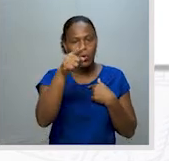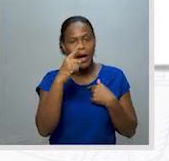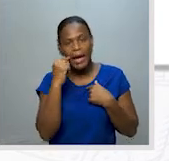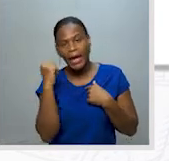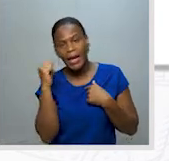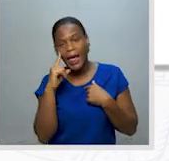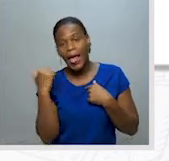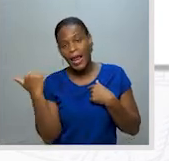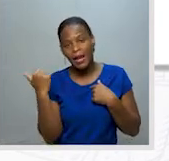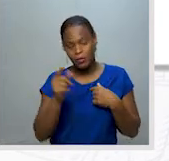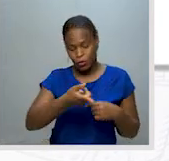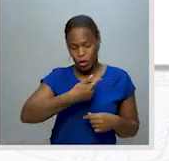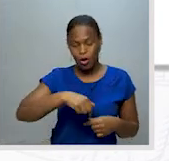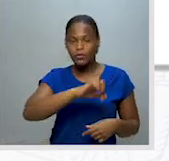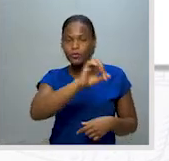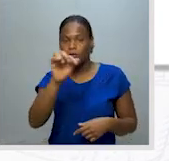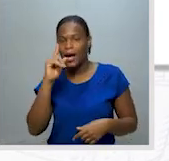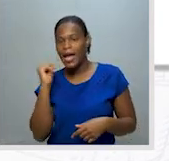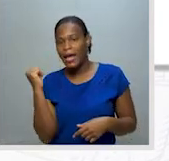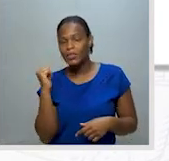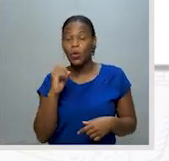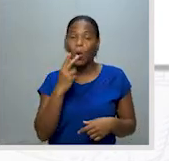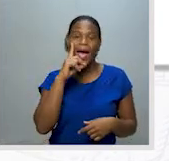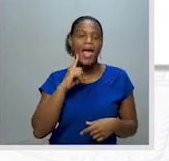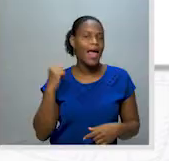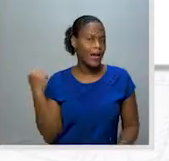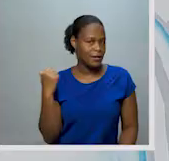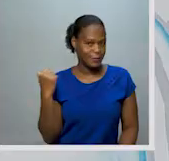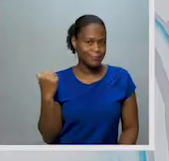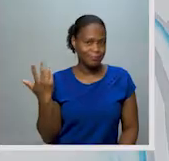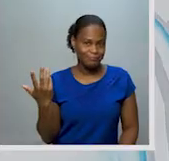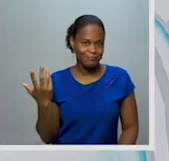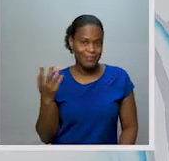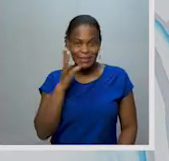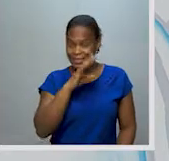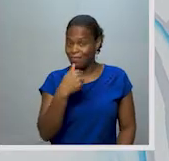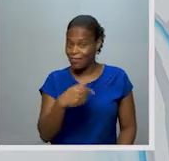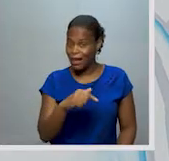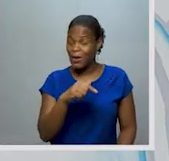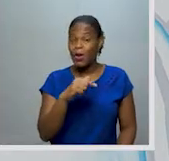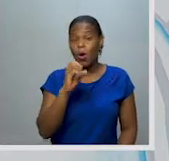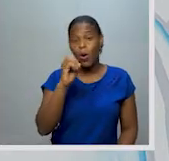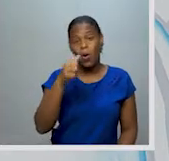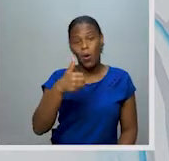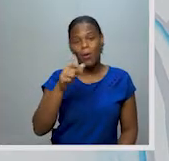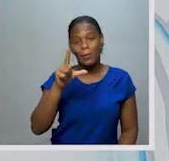ou ela, nós, vós, eles ou elas. Se temos um pronome